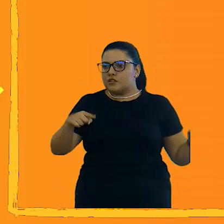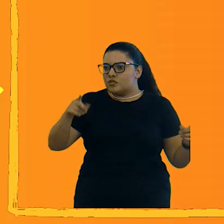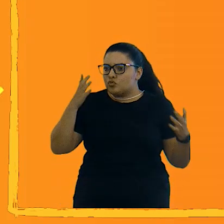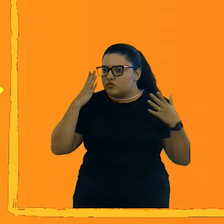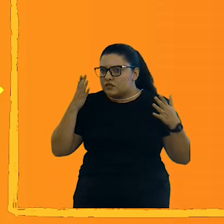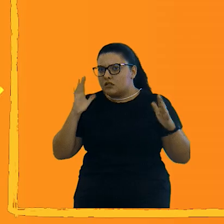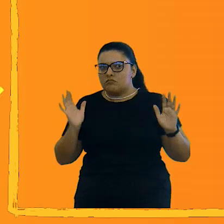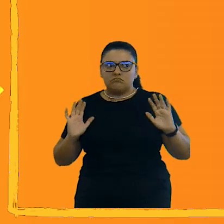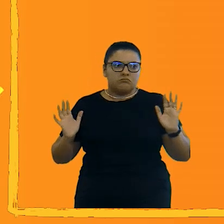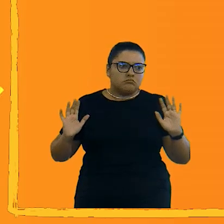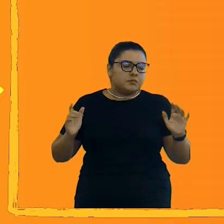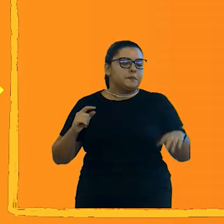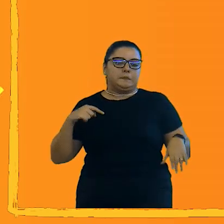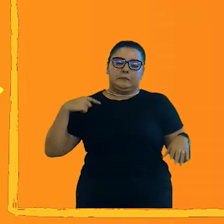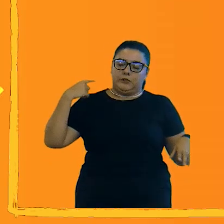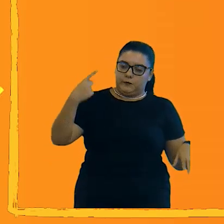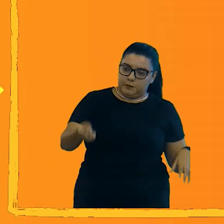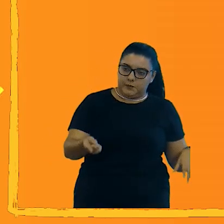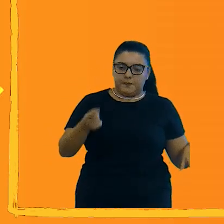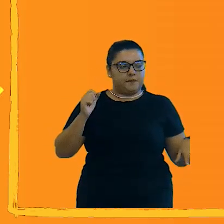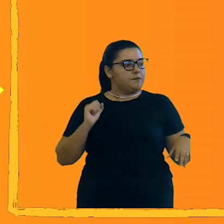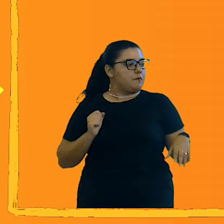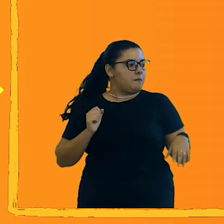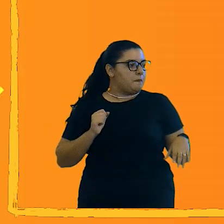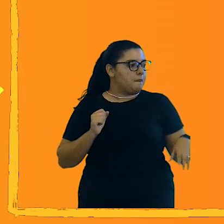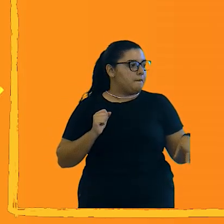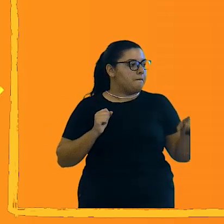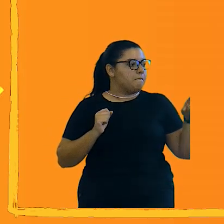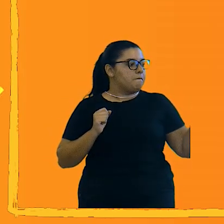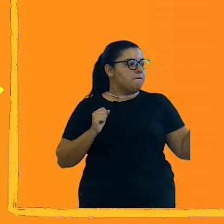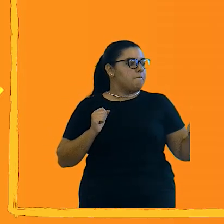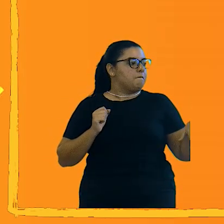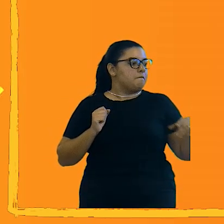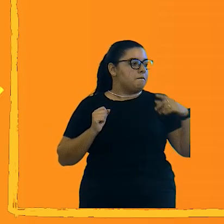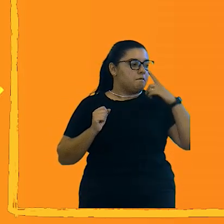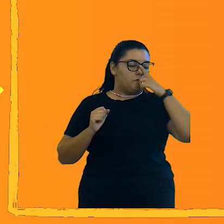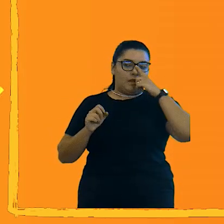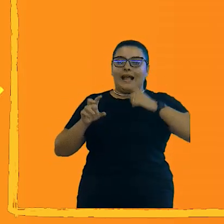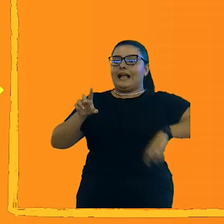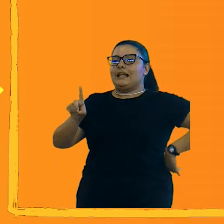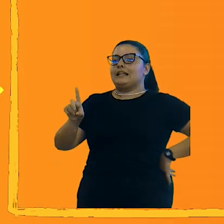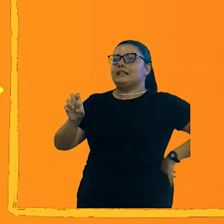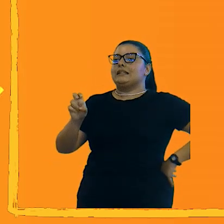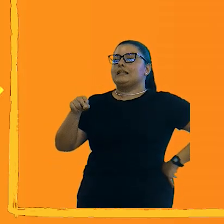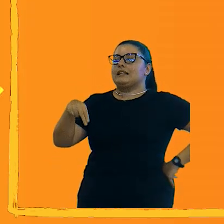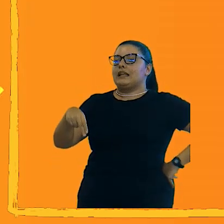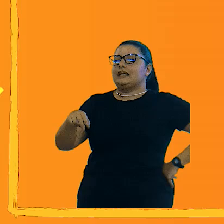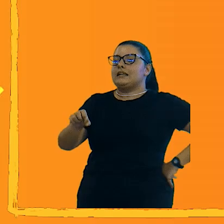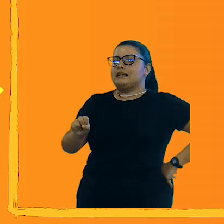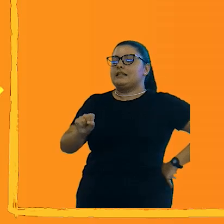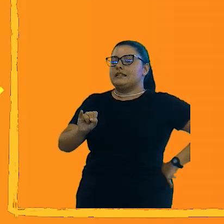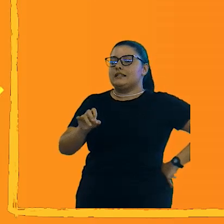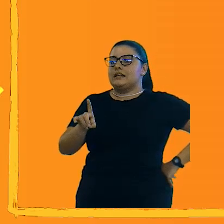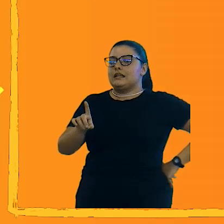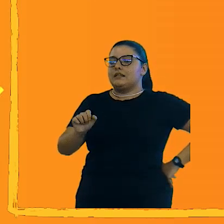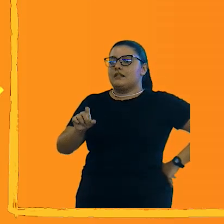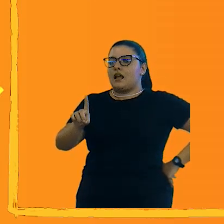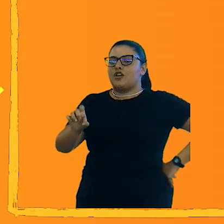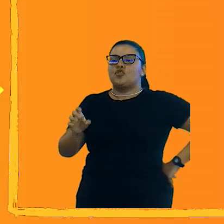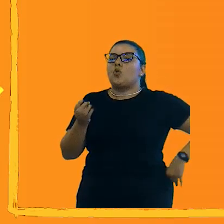dúvida próxima Olha essa aí olha essa aí densidade pessoal como é que eu calculo